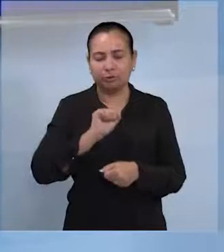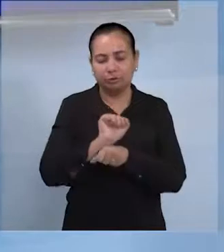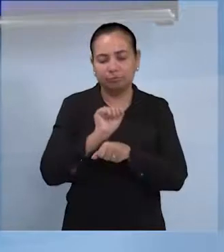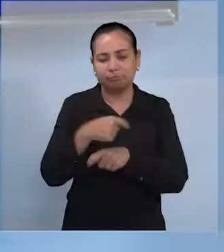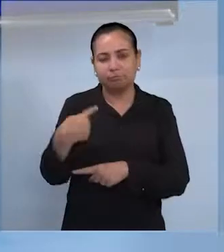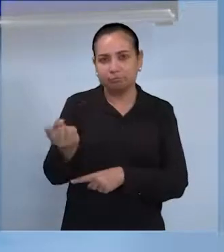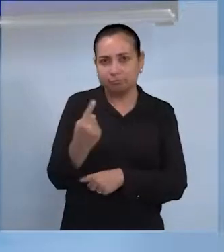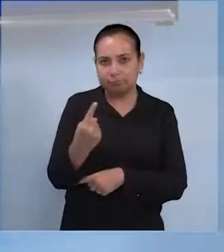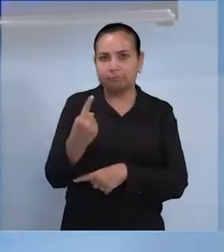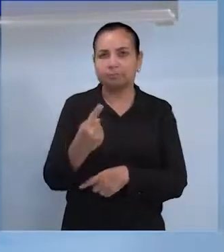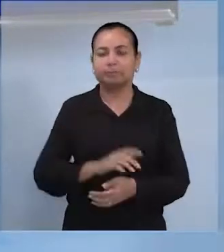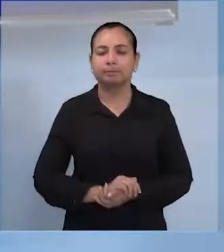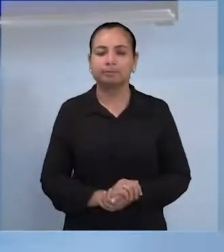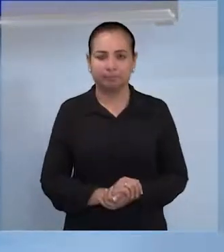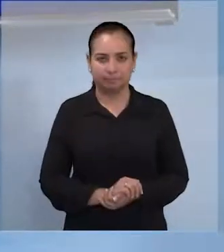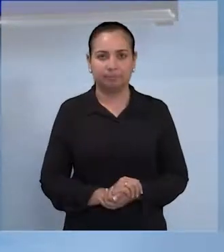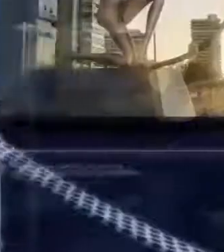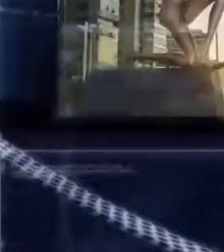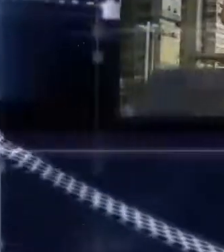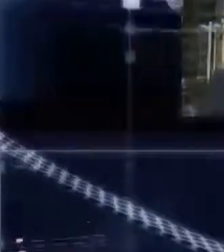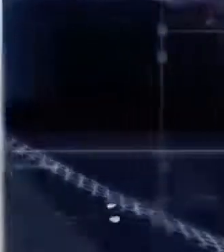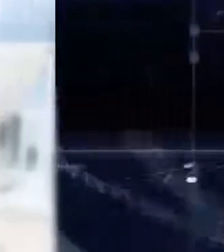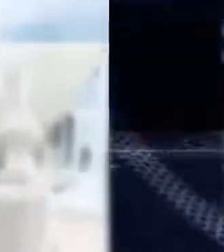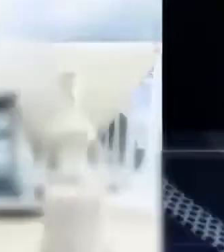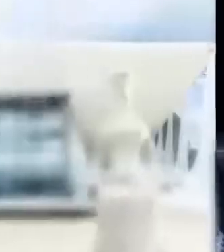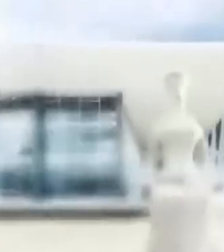e já voltamos. Um instante só.